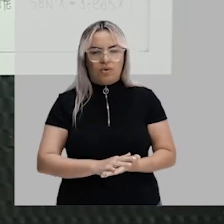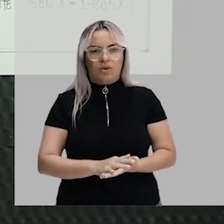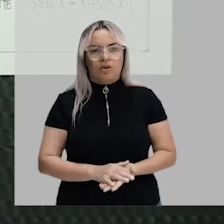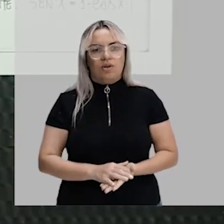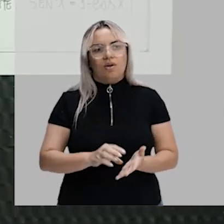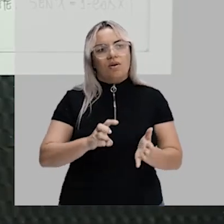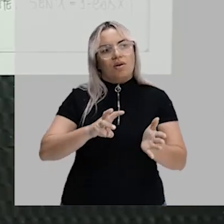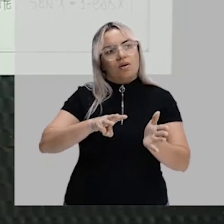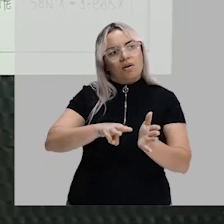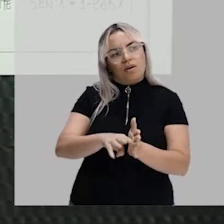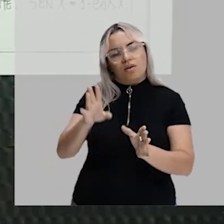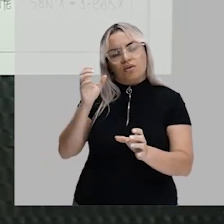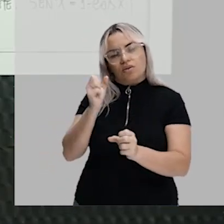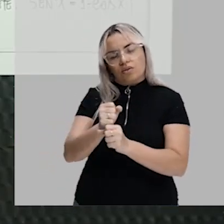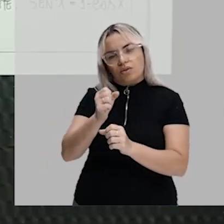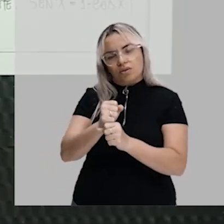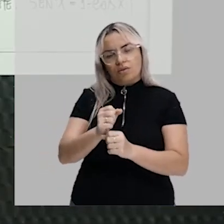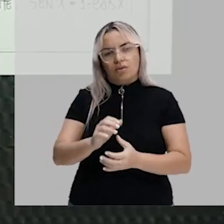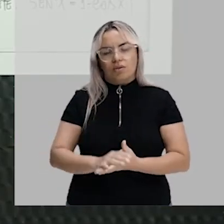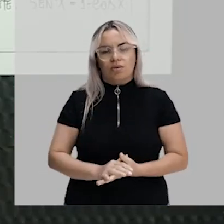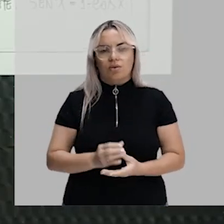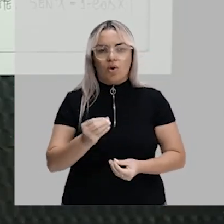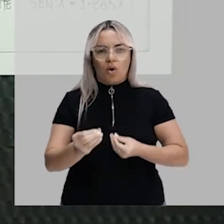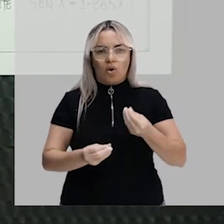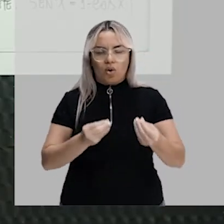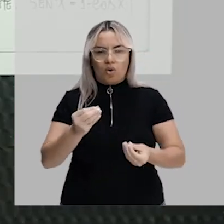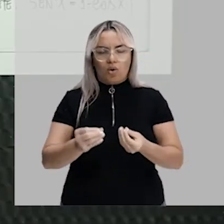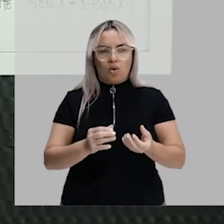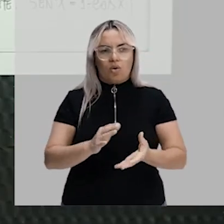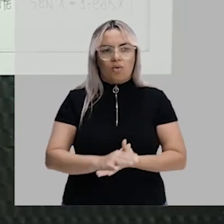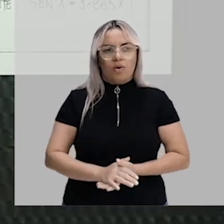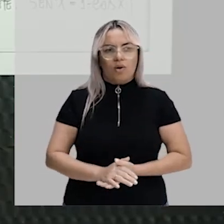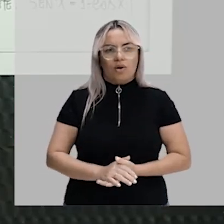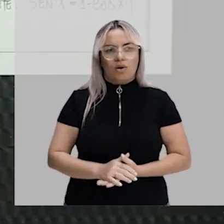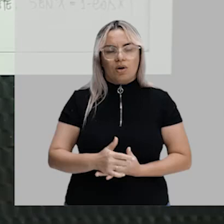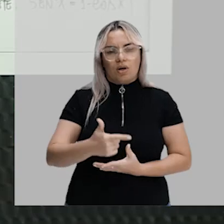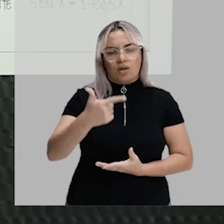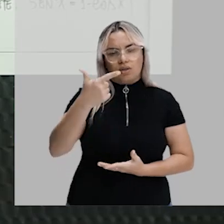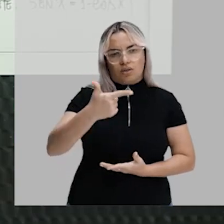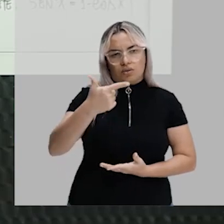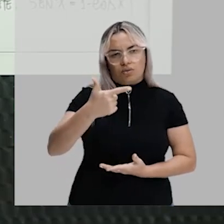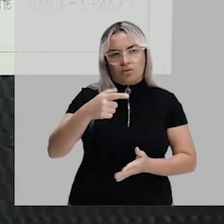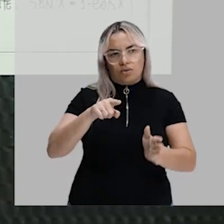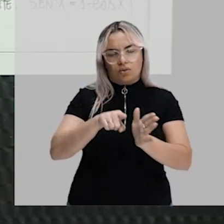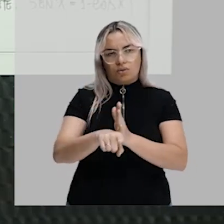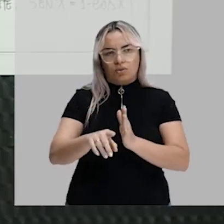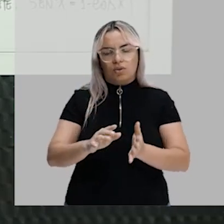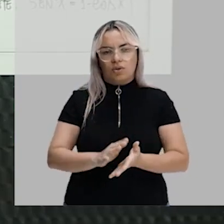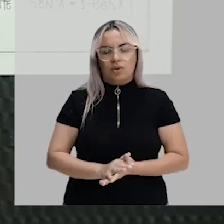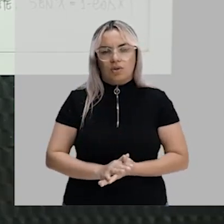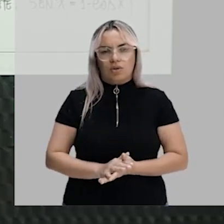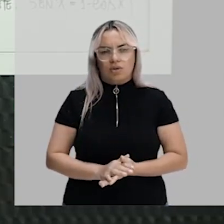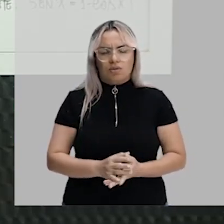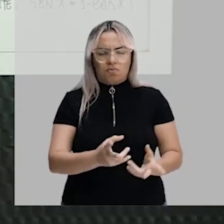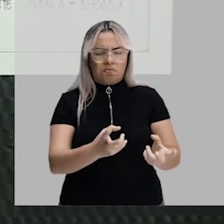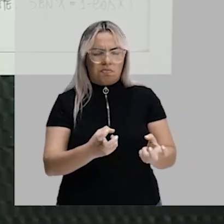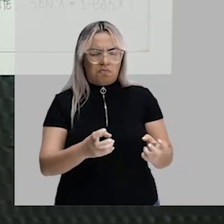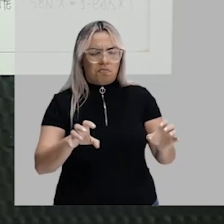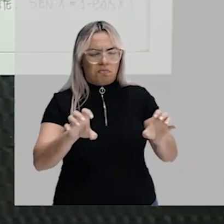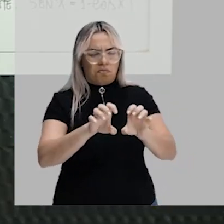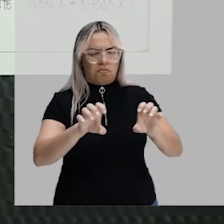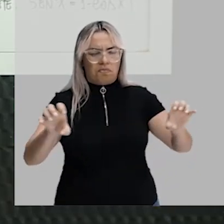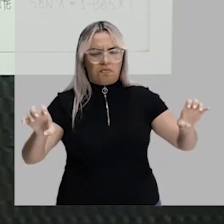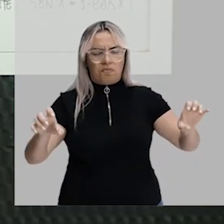cálculo né Vamos resolver aqui essa questão dois que a gente vai perceber que até equação do segundo grau a gente vai utilizar